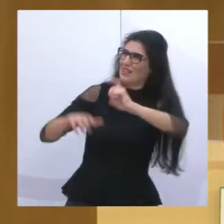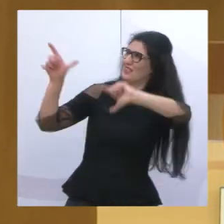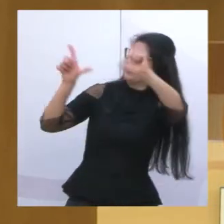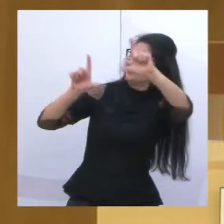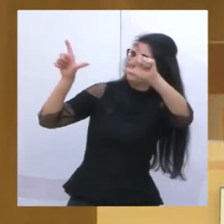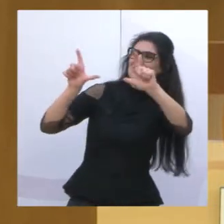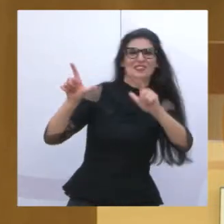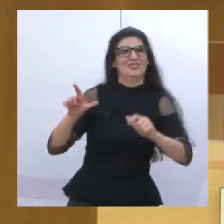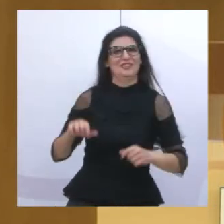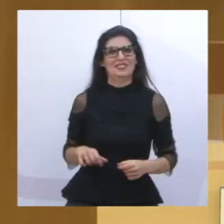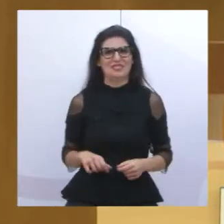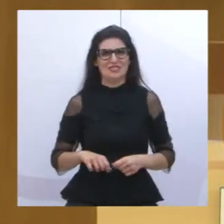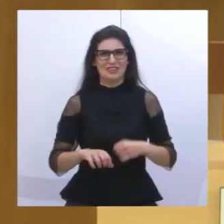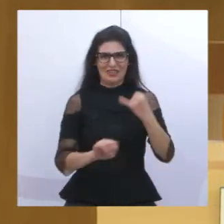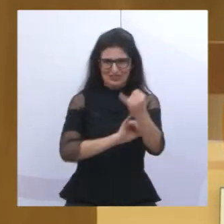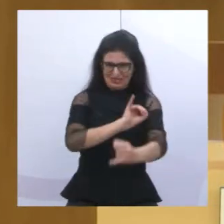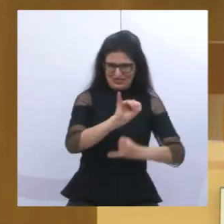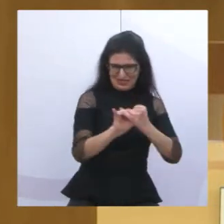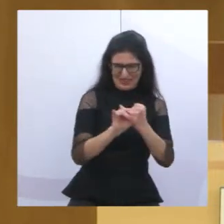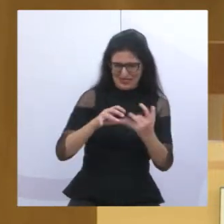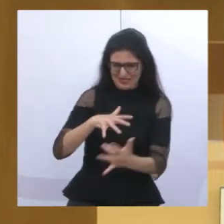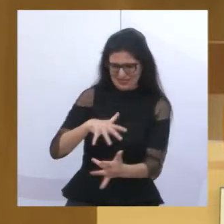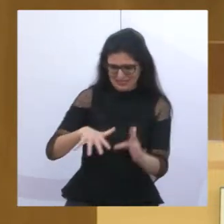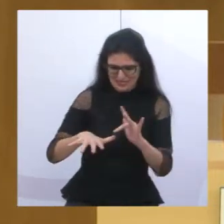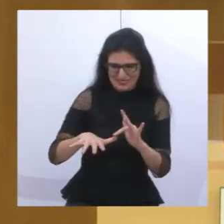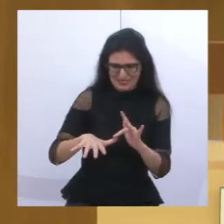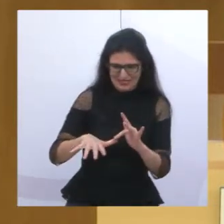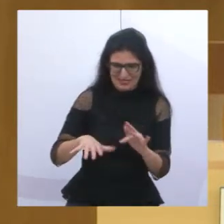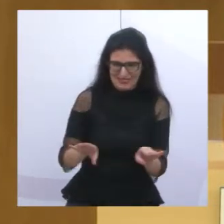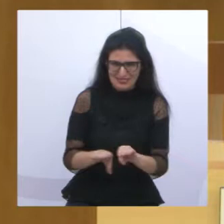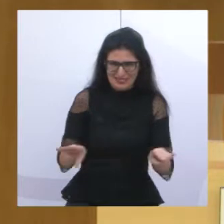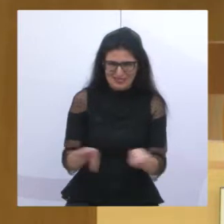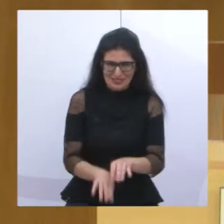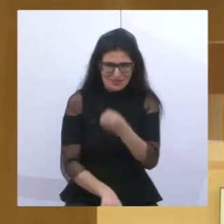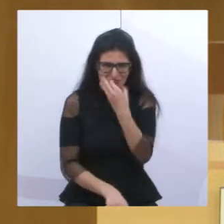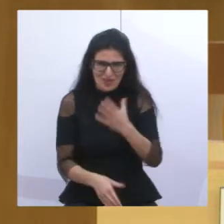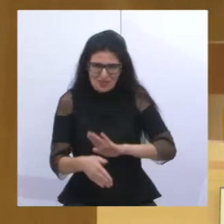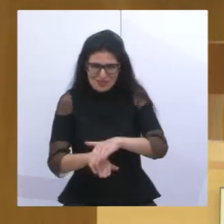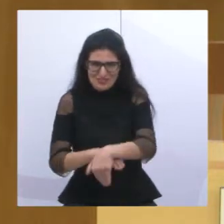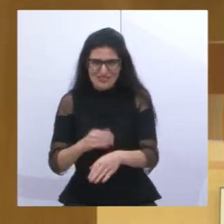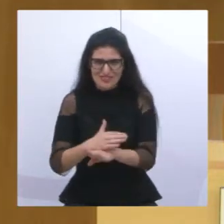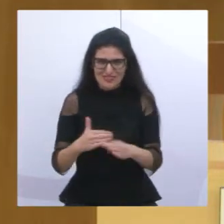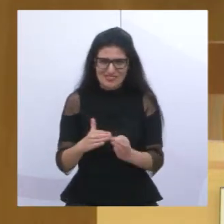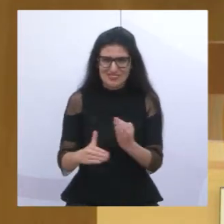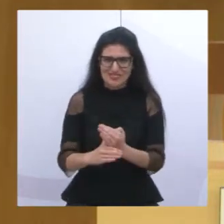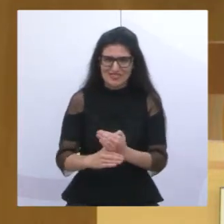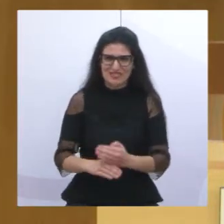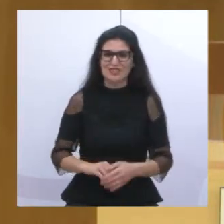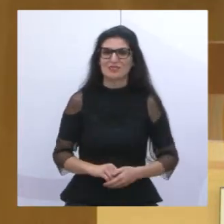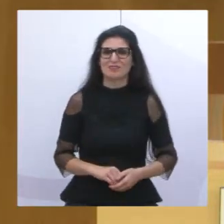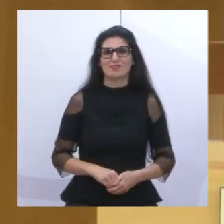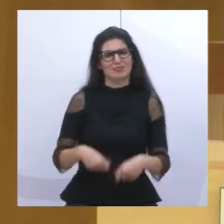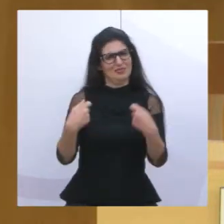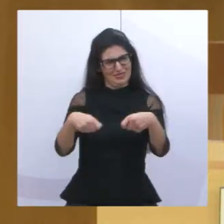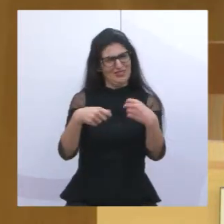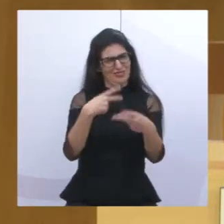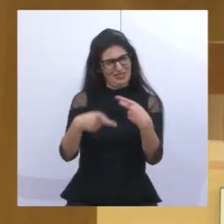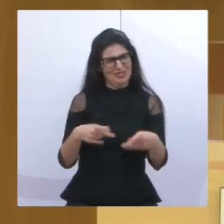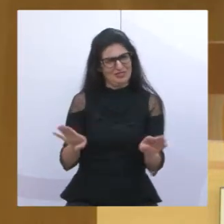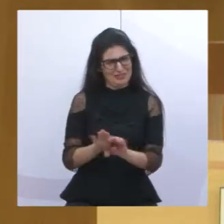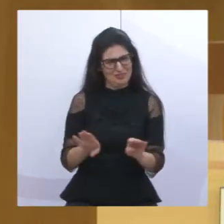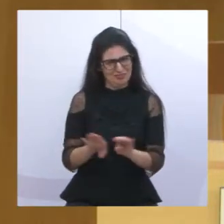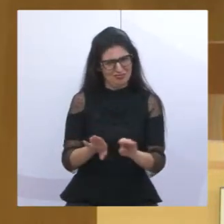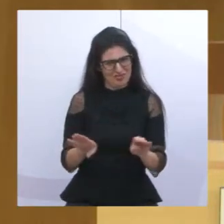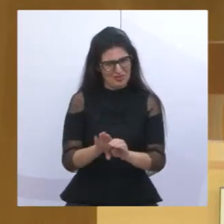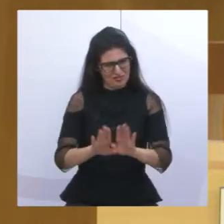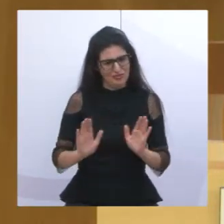TV e da rede social, meu boa noite a todos. Eu não poderia deixar de falar também um pouquinho a respeito